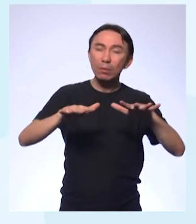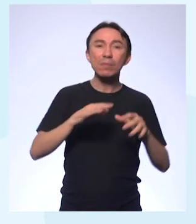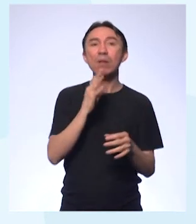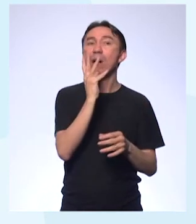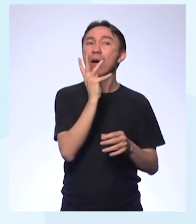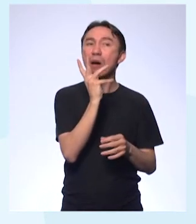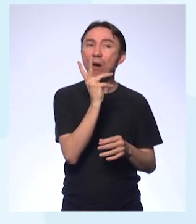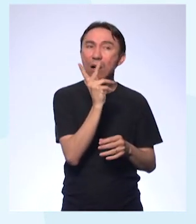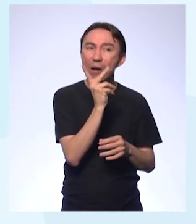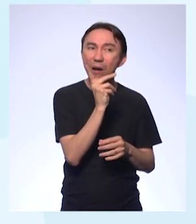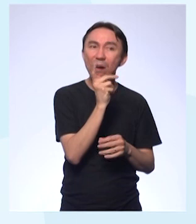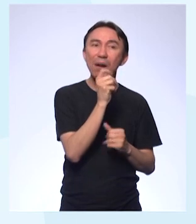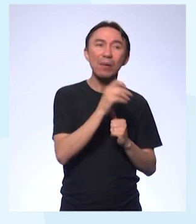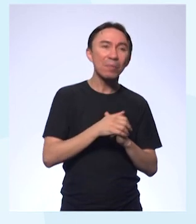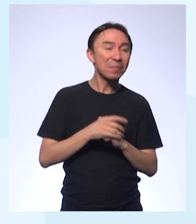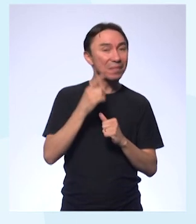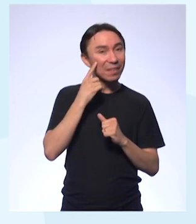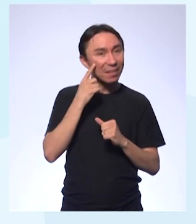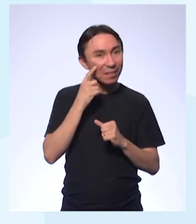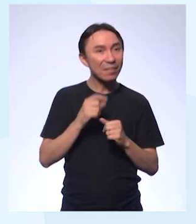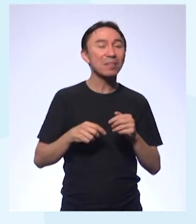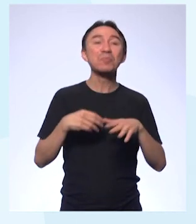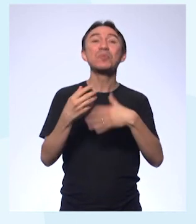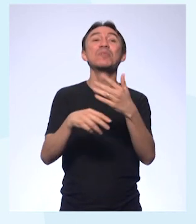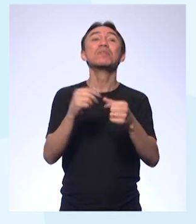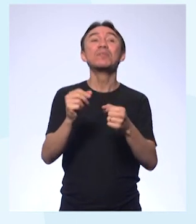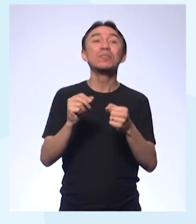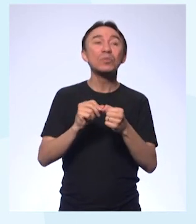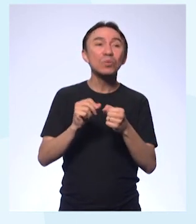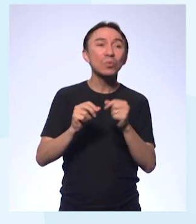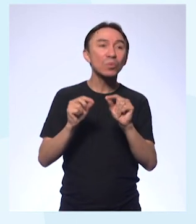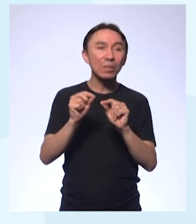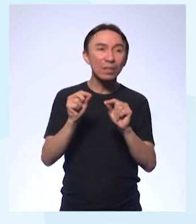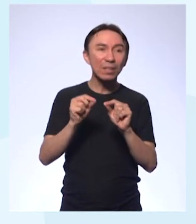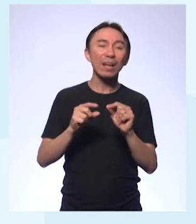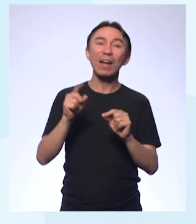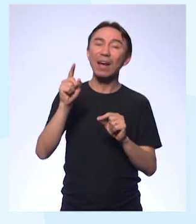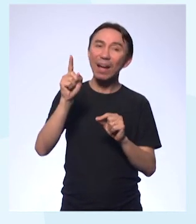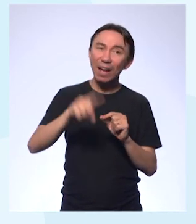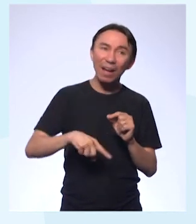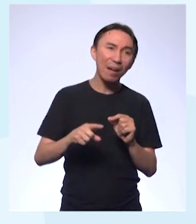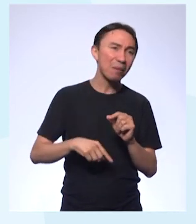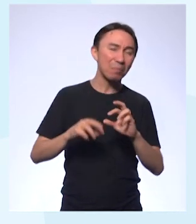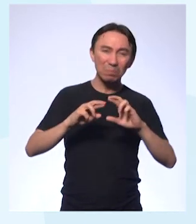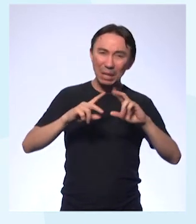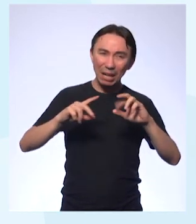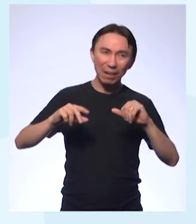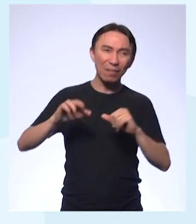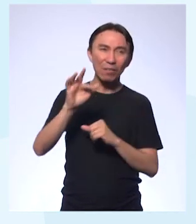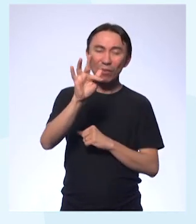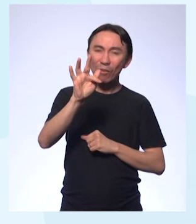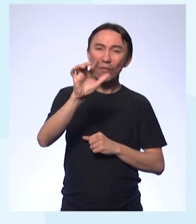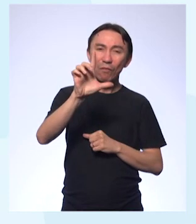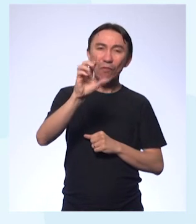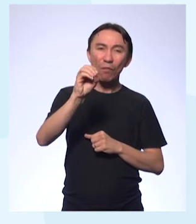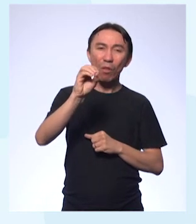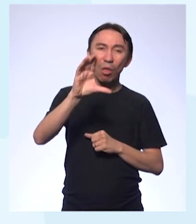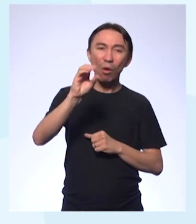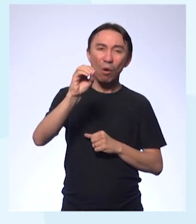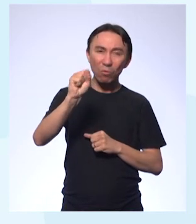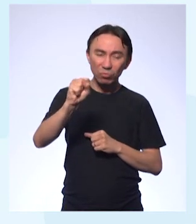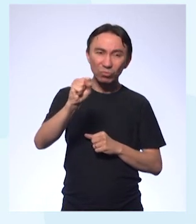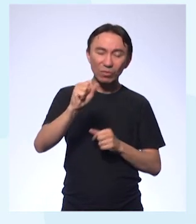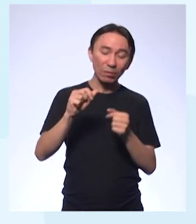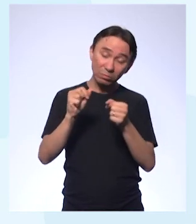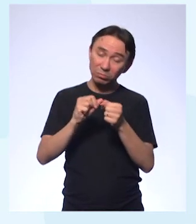de flóculos, que é a floculação, tá ok? Se vocês observarem aqui, não dá para ver muito bem, tá? Você está colocando aqui